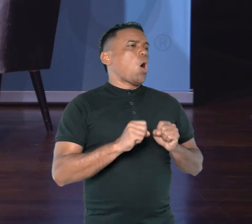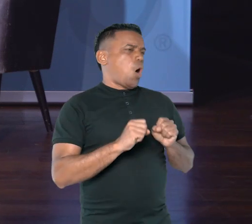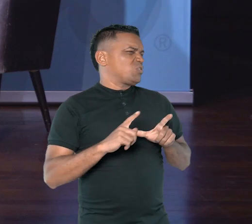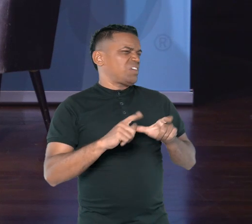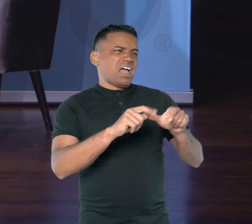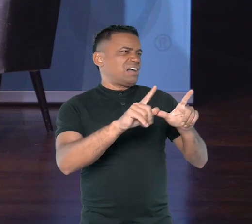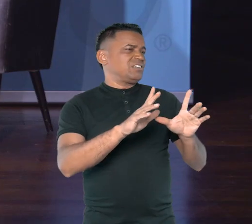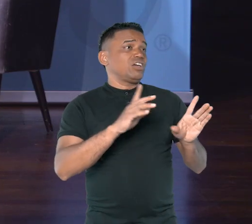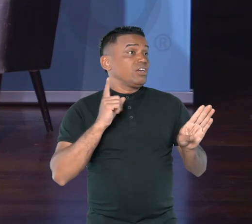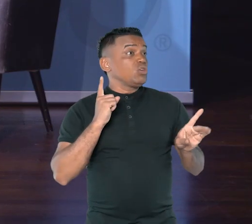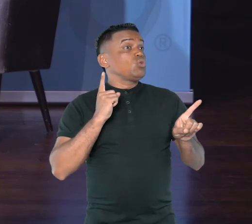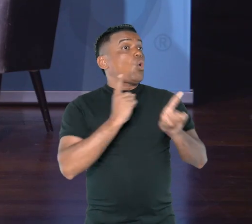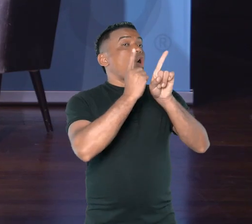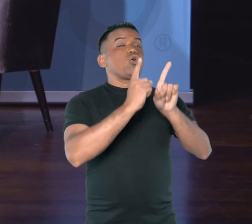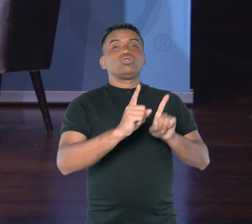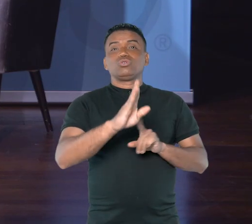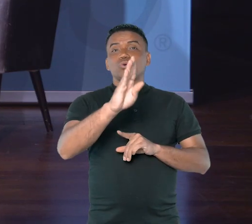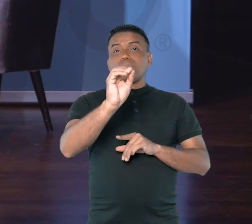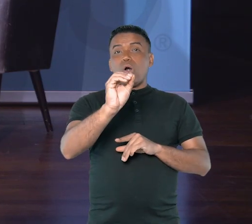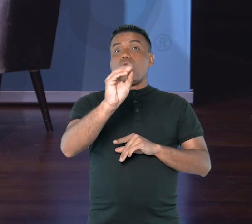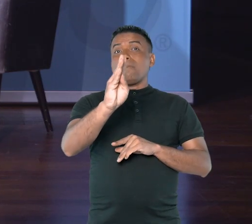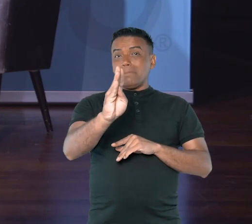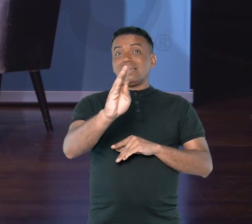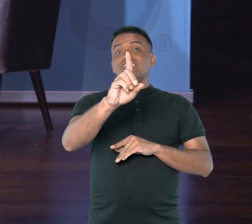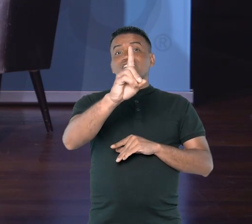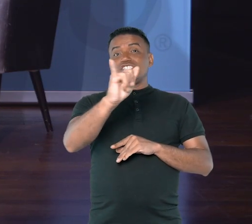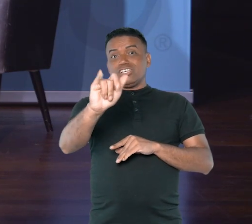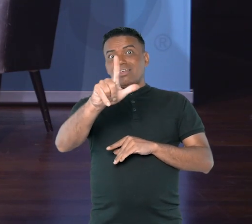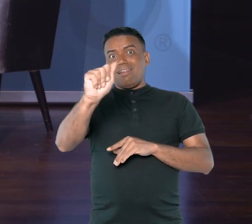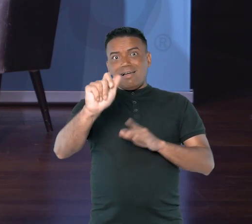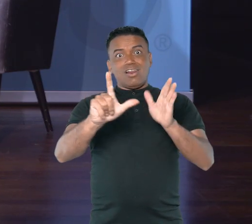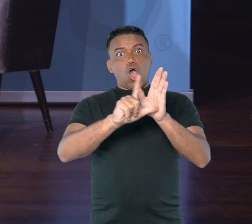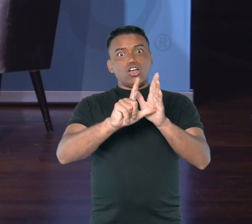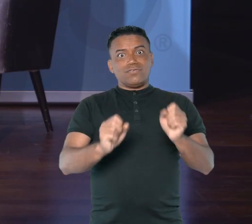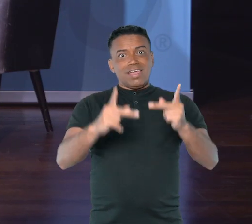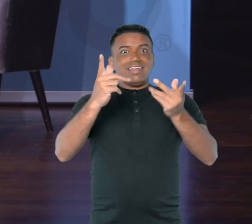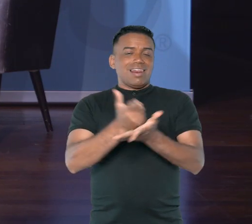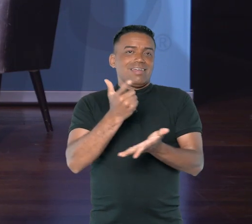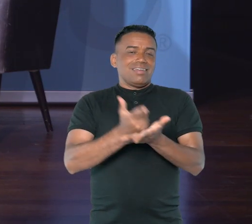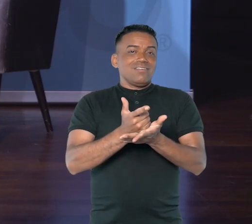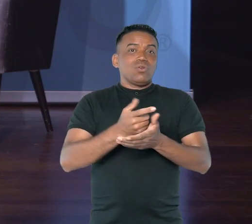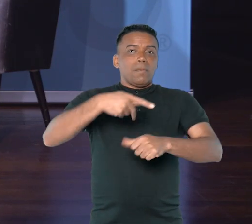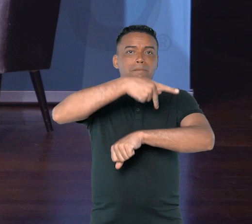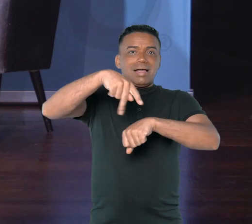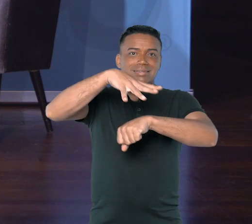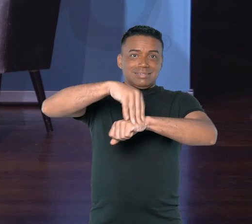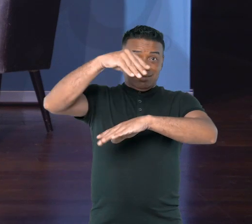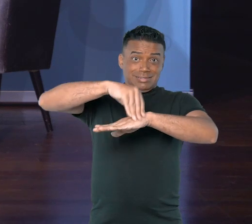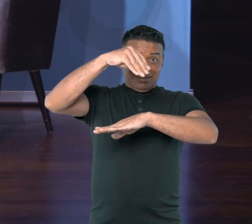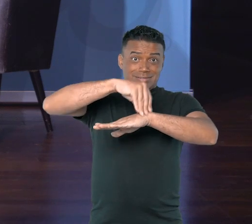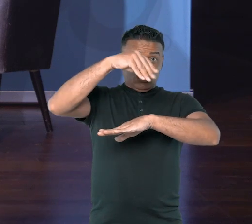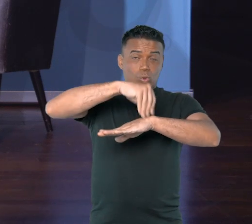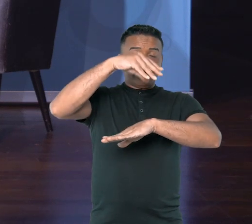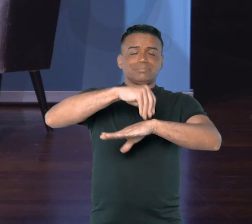é? Mistério é só o encontro com Bob Dylan numa livraria de Socorro. Essa a gente pode falar. É uma viagem à Suécia, que está